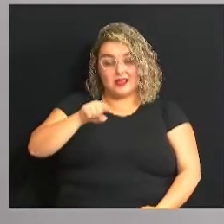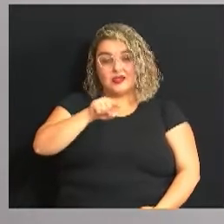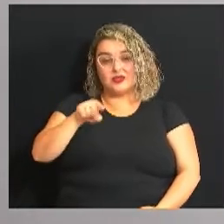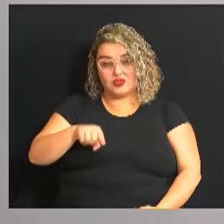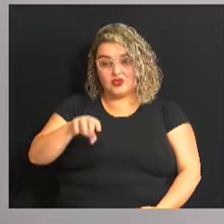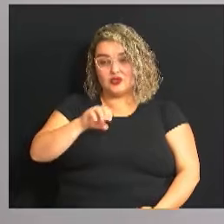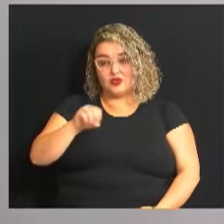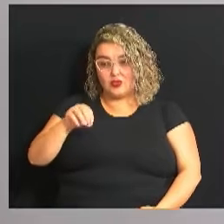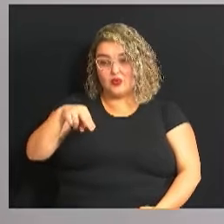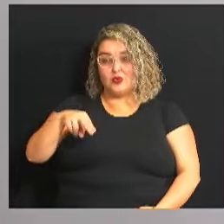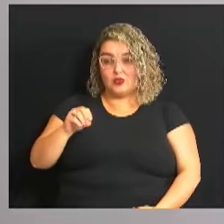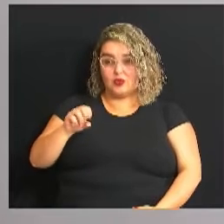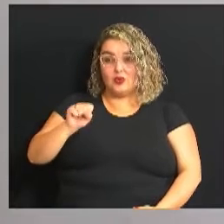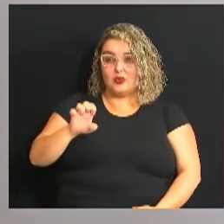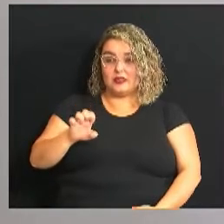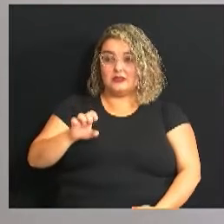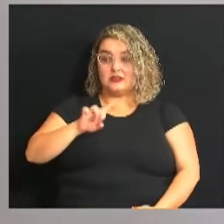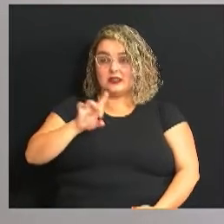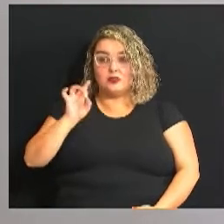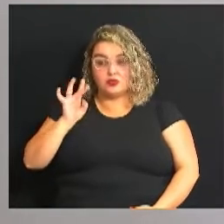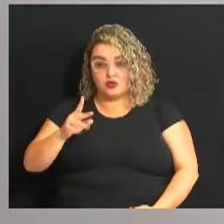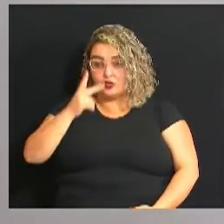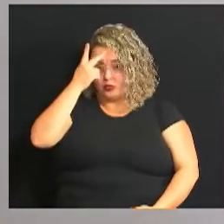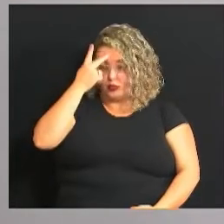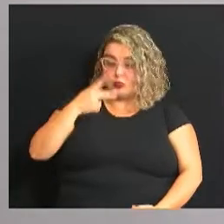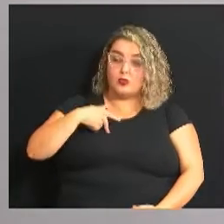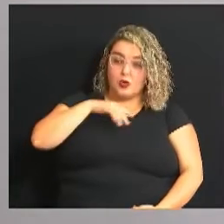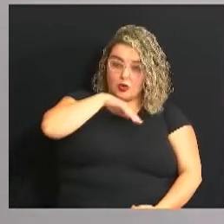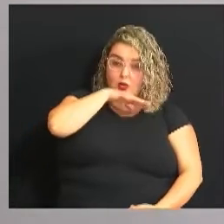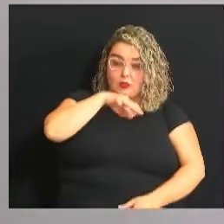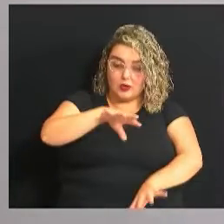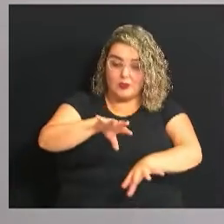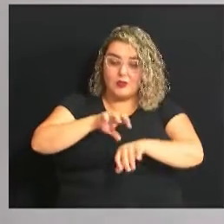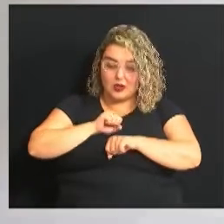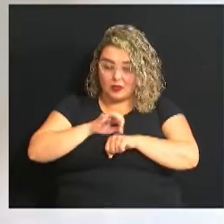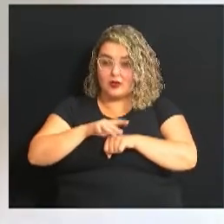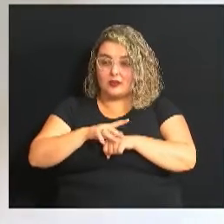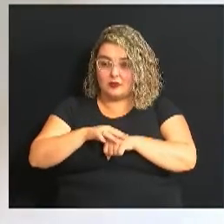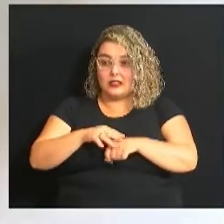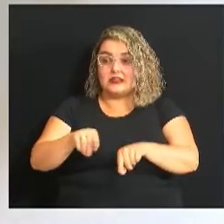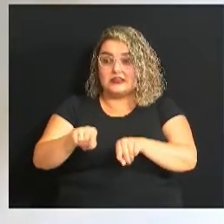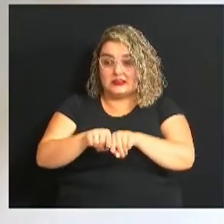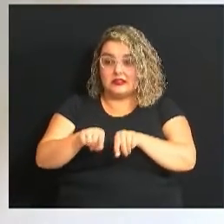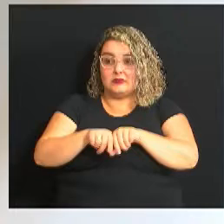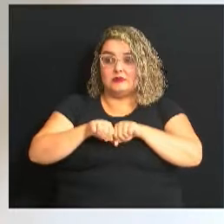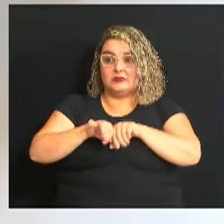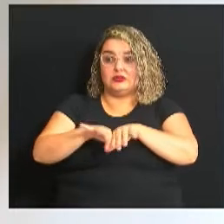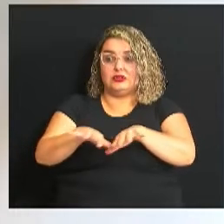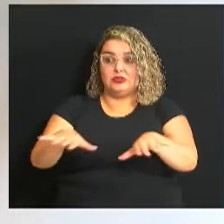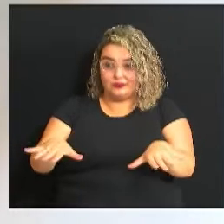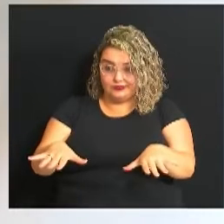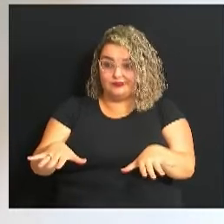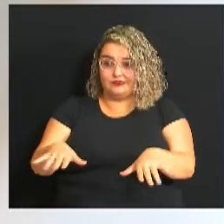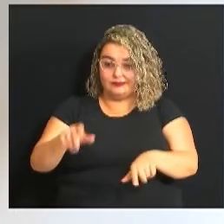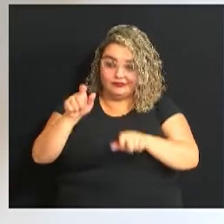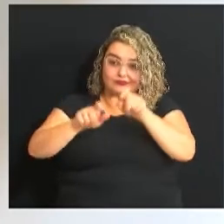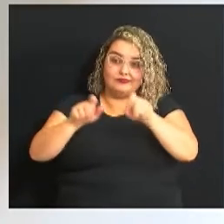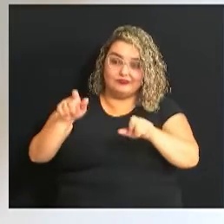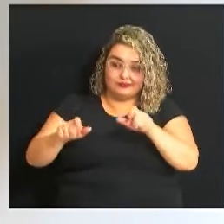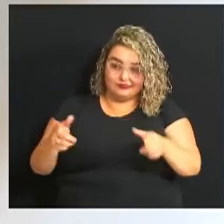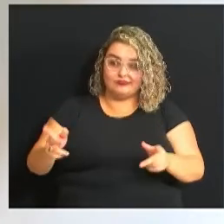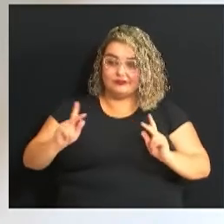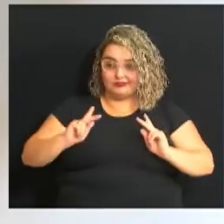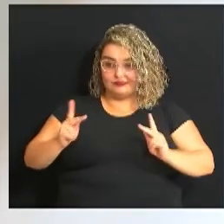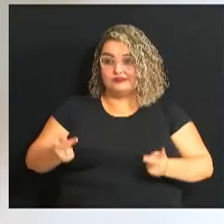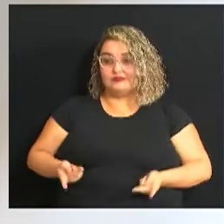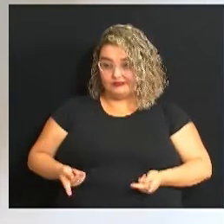de infecção não só do próprio animal que se infectou com a doença, mas ela pode ser transmitida para as pessoas que estão ali